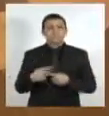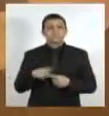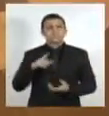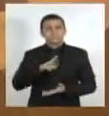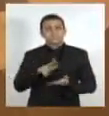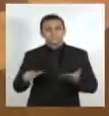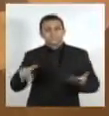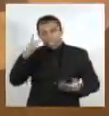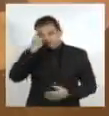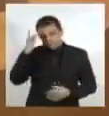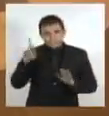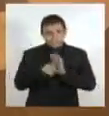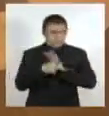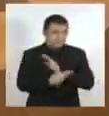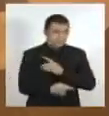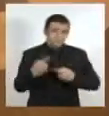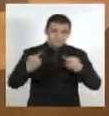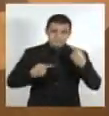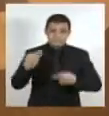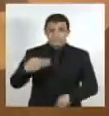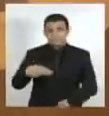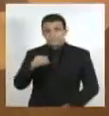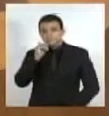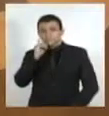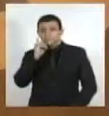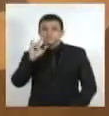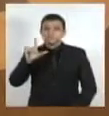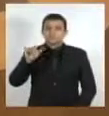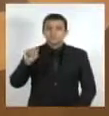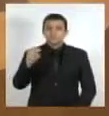do Maranhão, como Larroque,